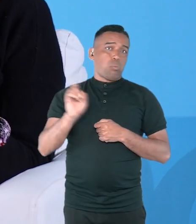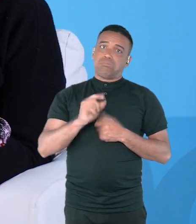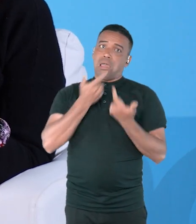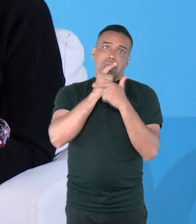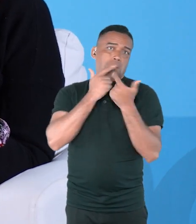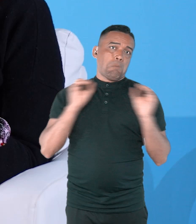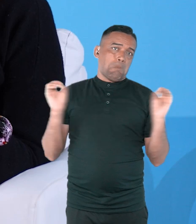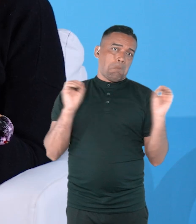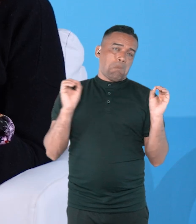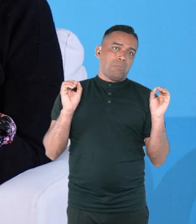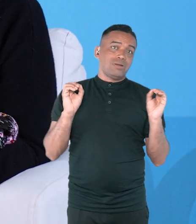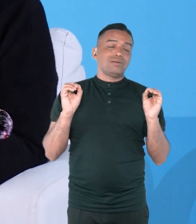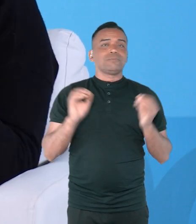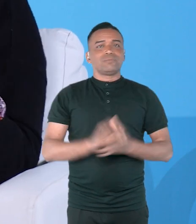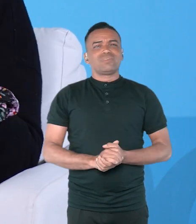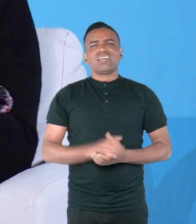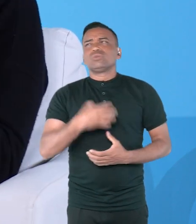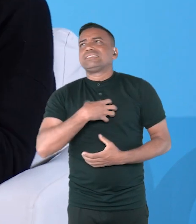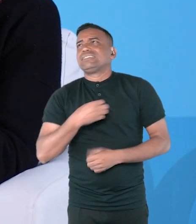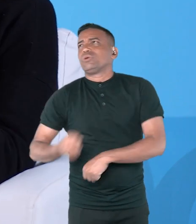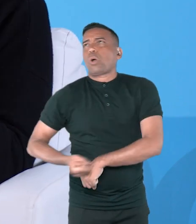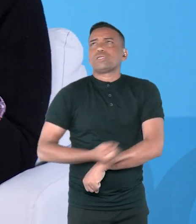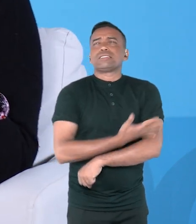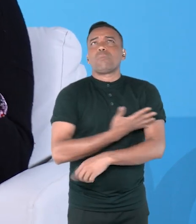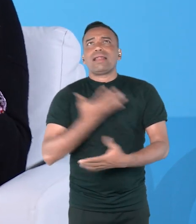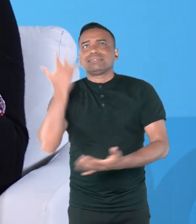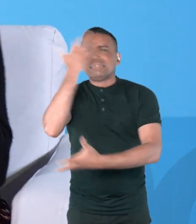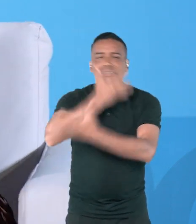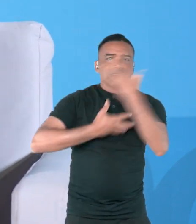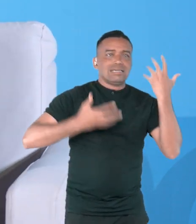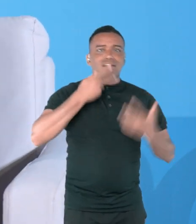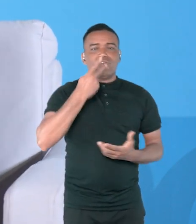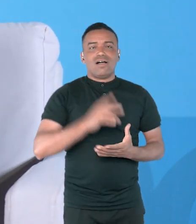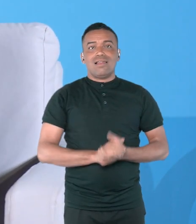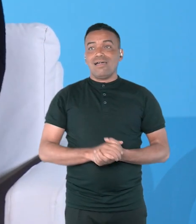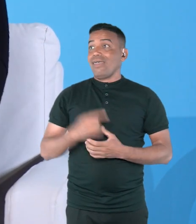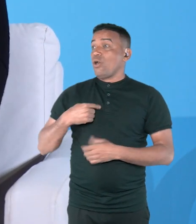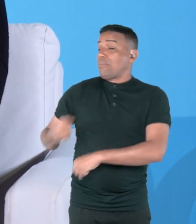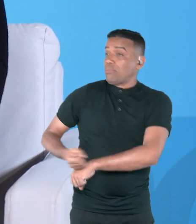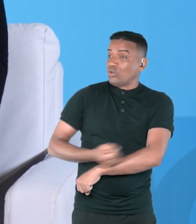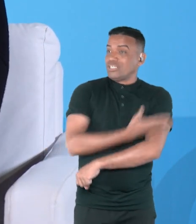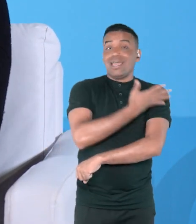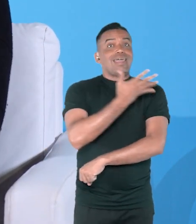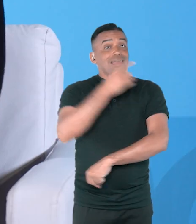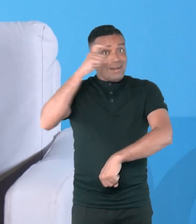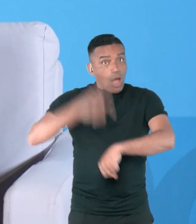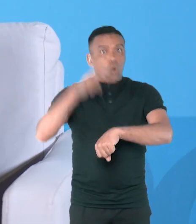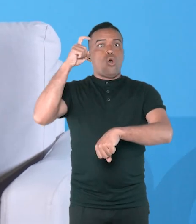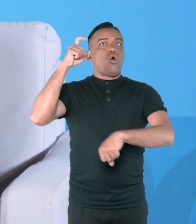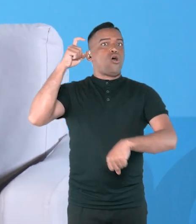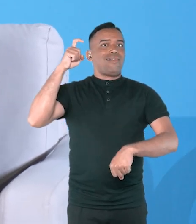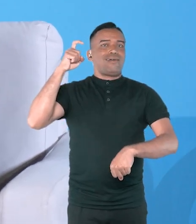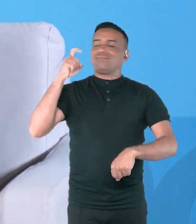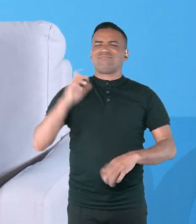não ri. A emoção, eu sinto que é um negócio mais difuso. Você não fala assim, eu me emocionei